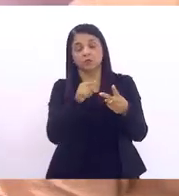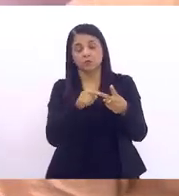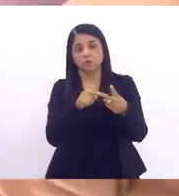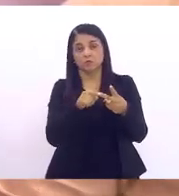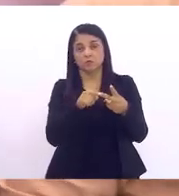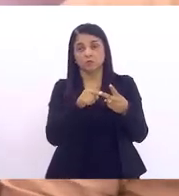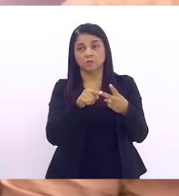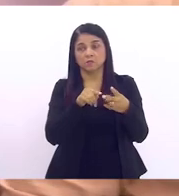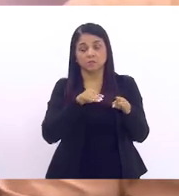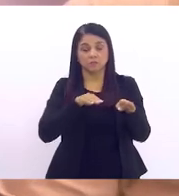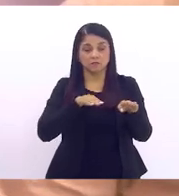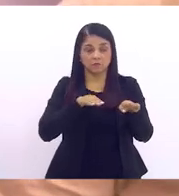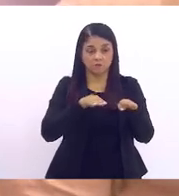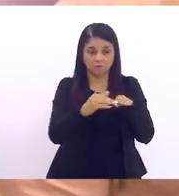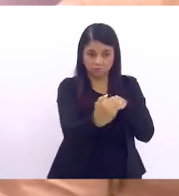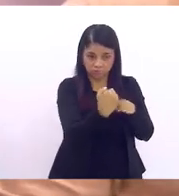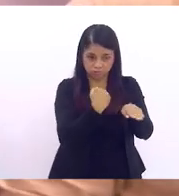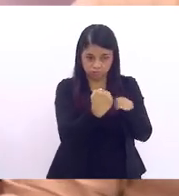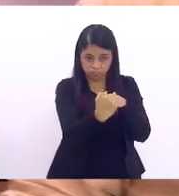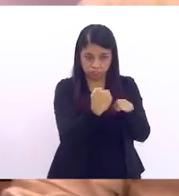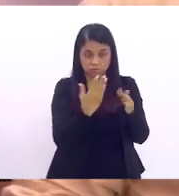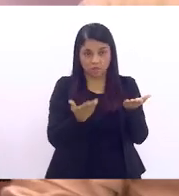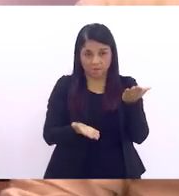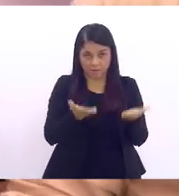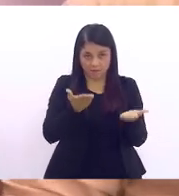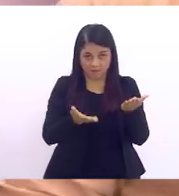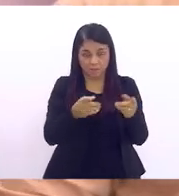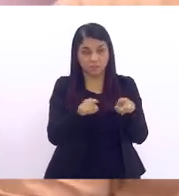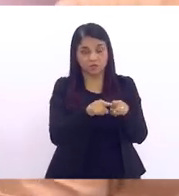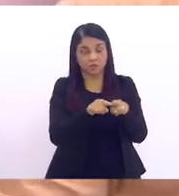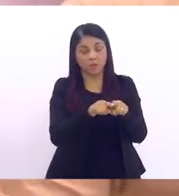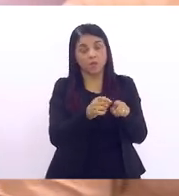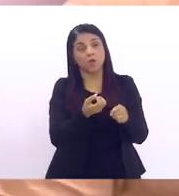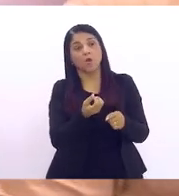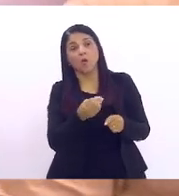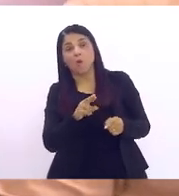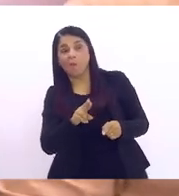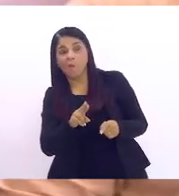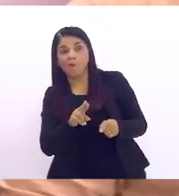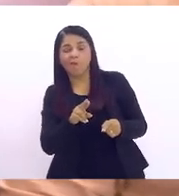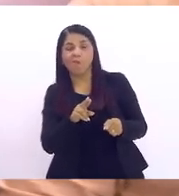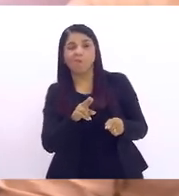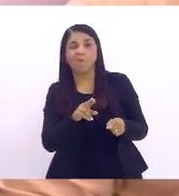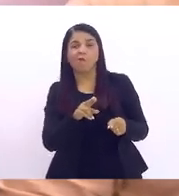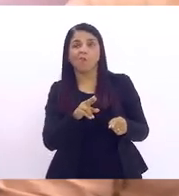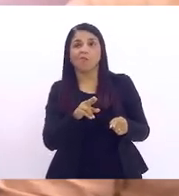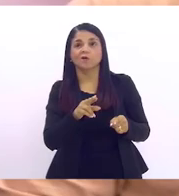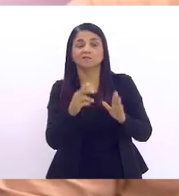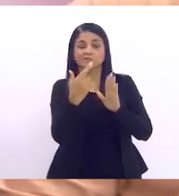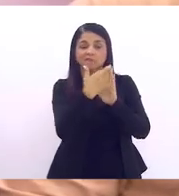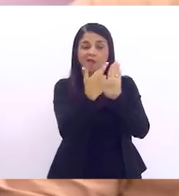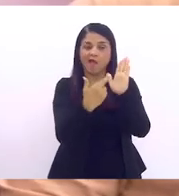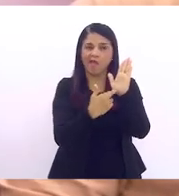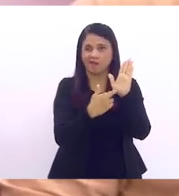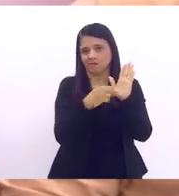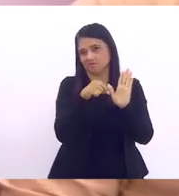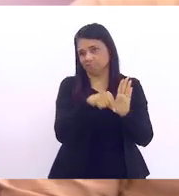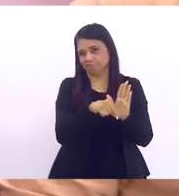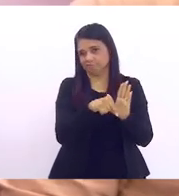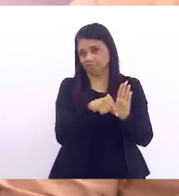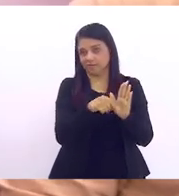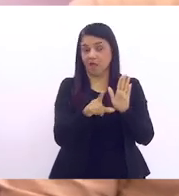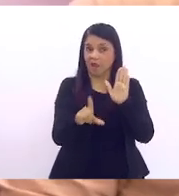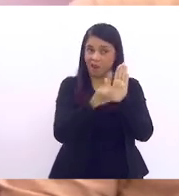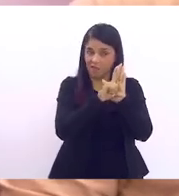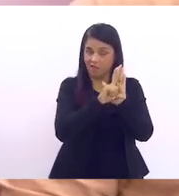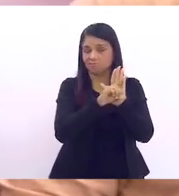evadir-se da área de pesagem ou na forma estabelecida Essa é a letra da Lei